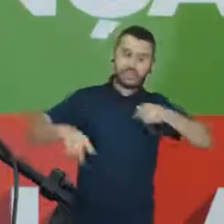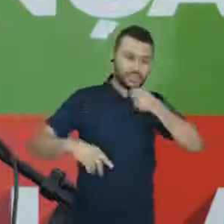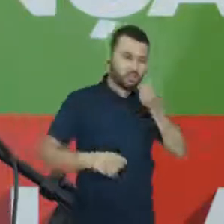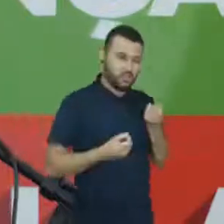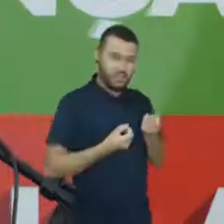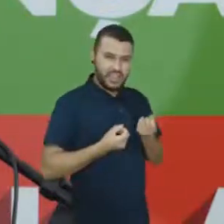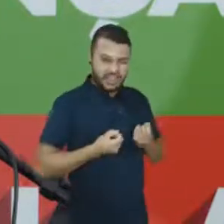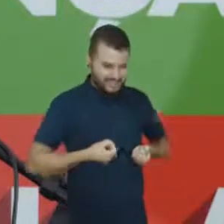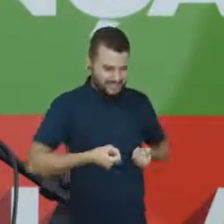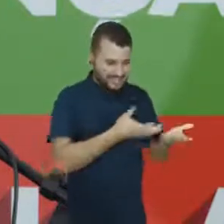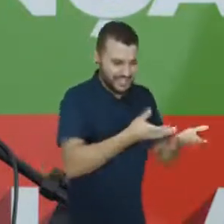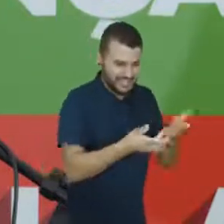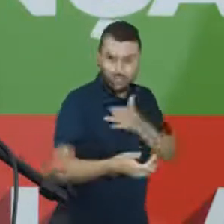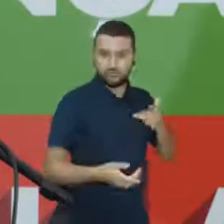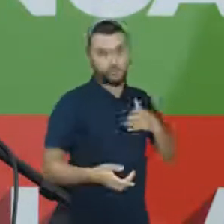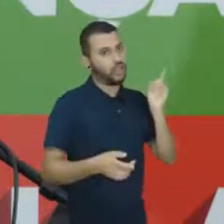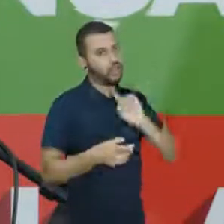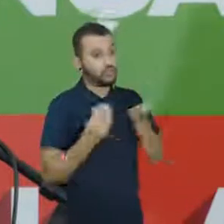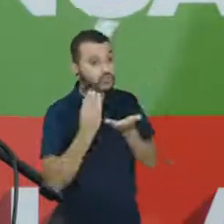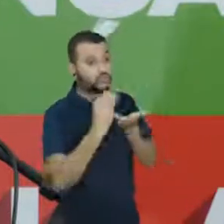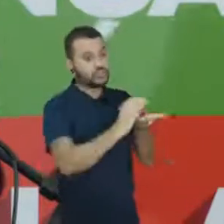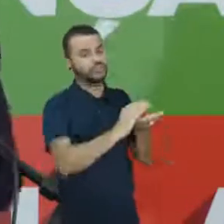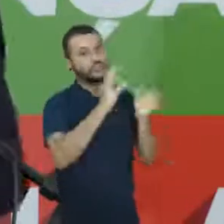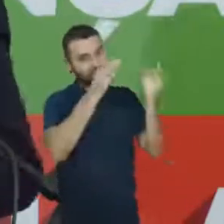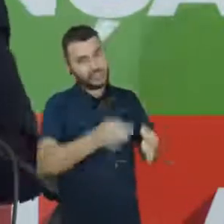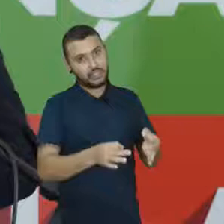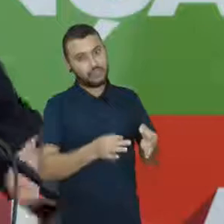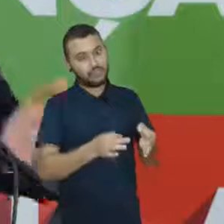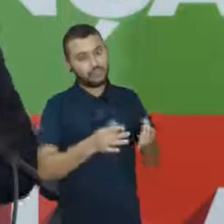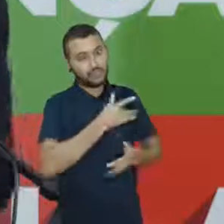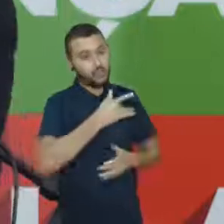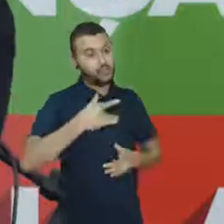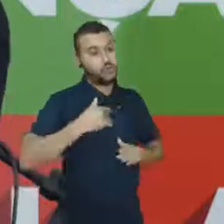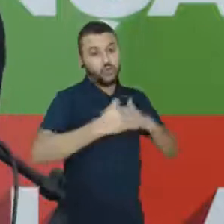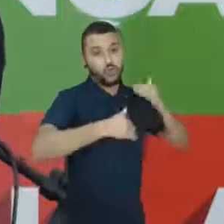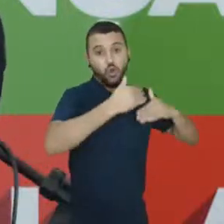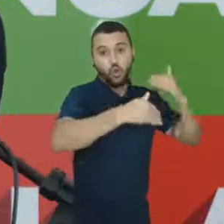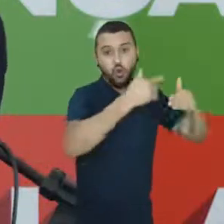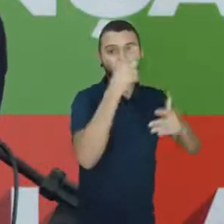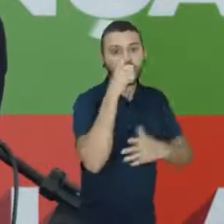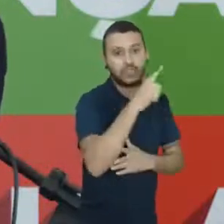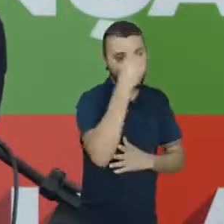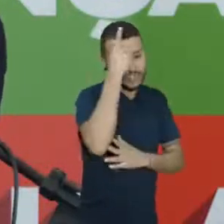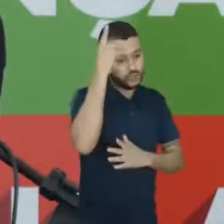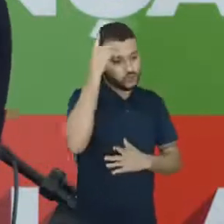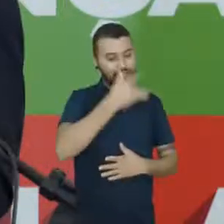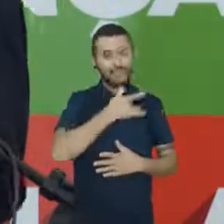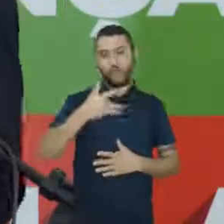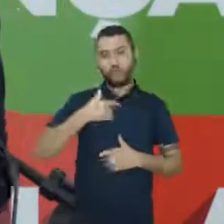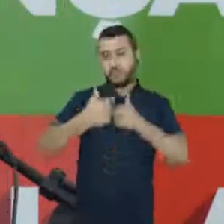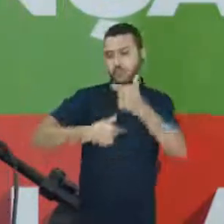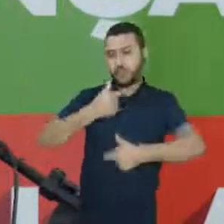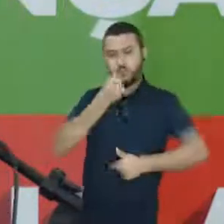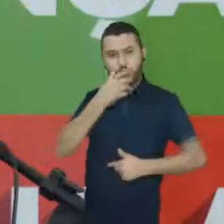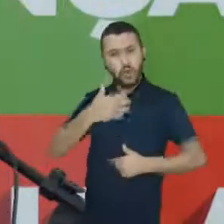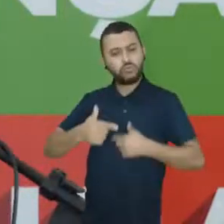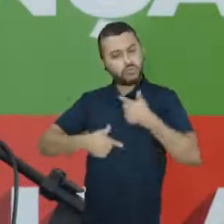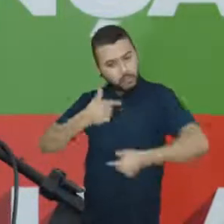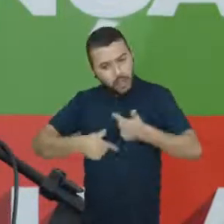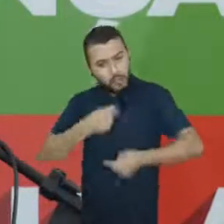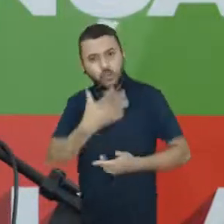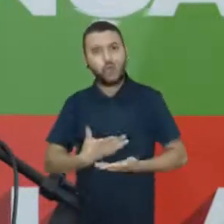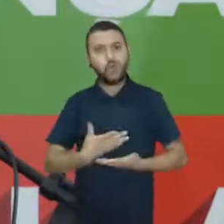gente não leva em conta o que aumenta de produtividade uma pessoa com saúde trabalhando, o que ela dá de ganho para o